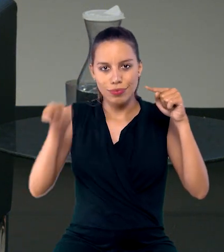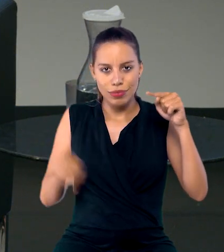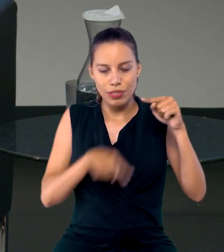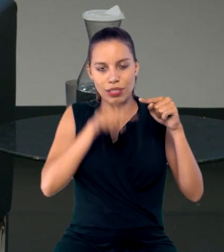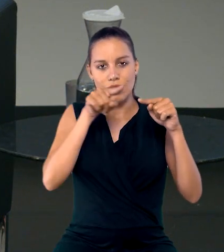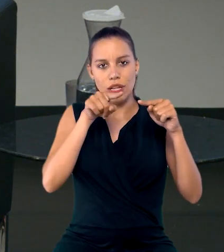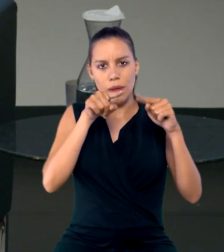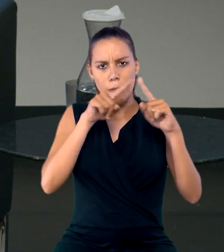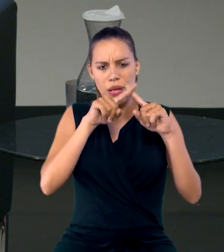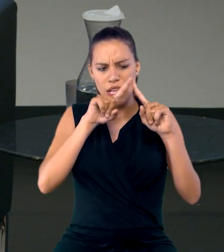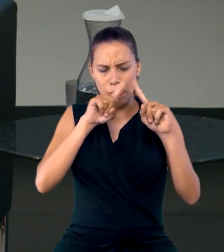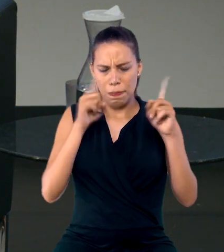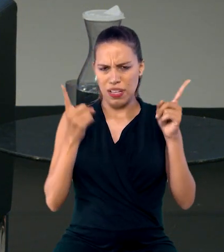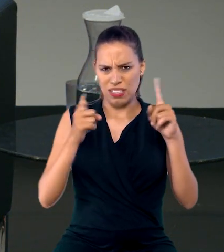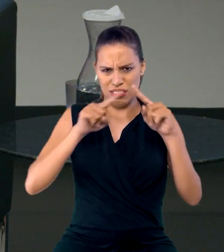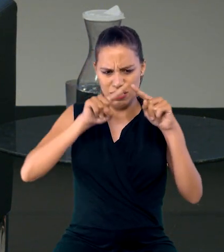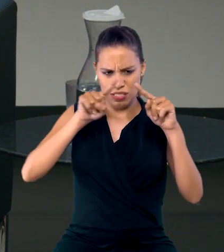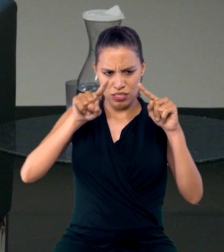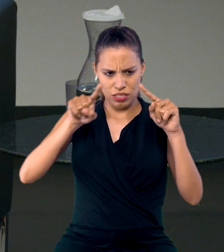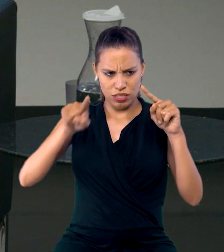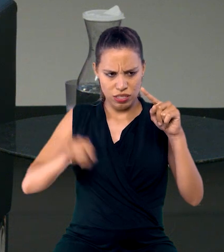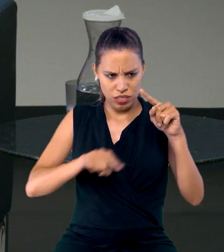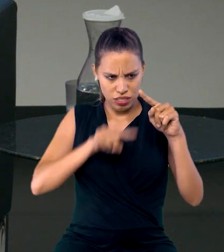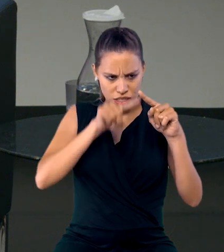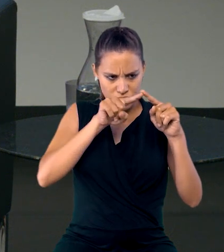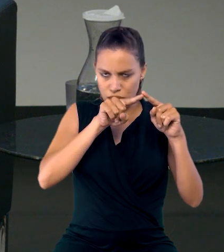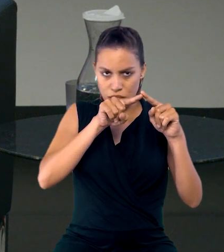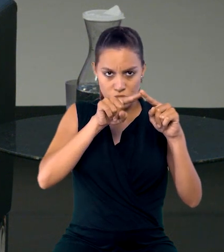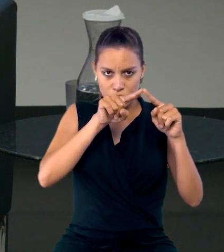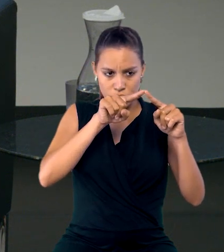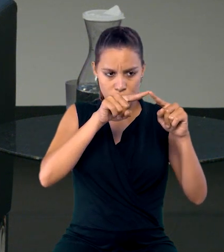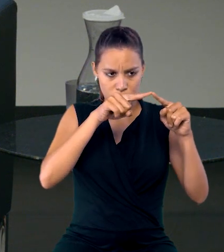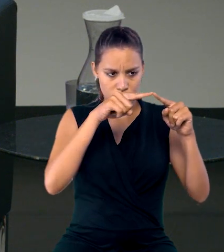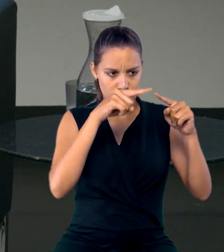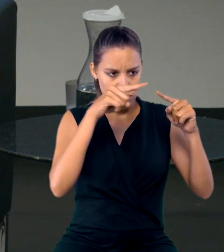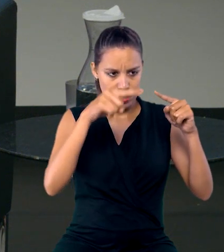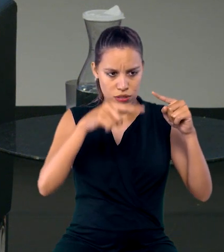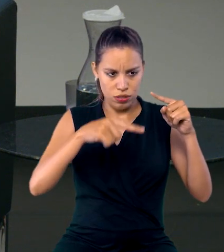meu livro tem o Okotô. É um tempo...